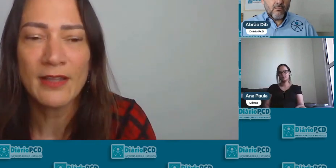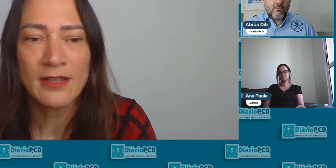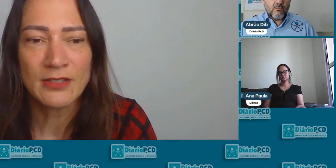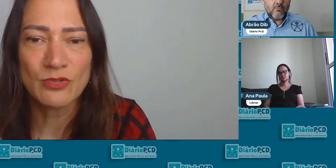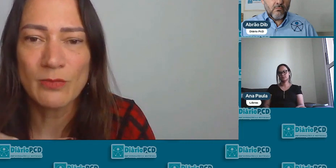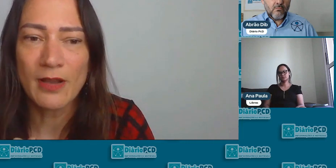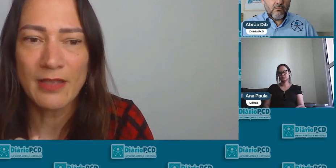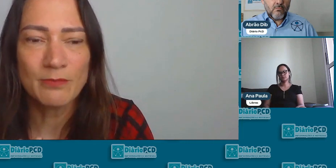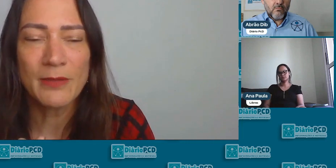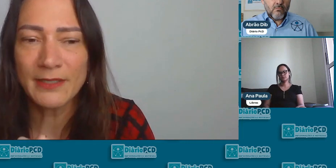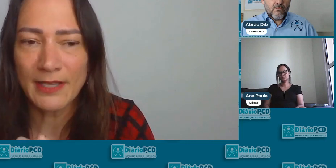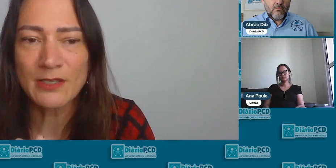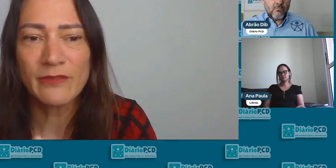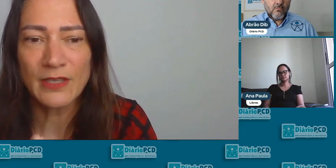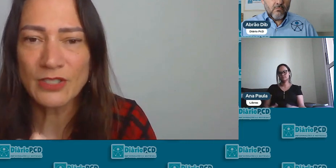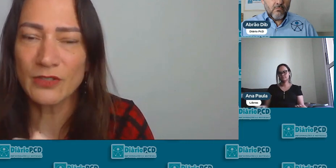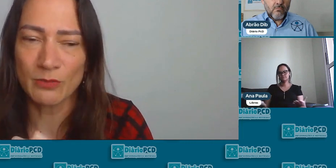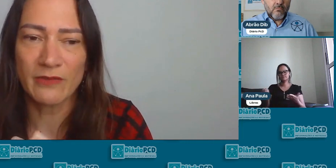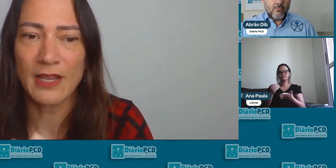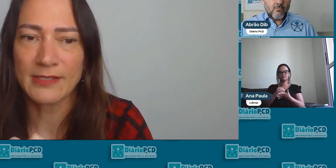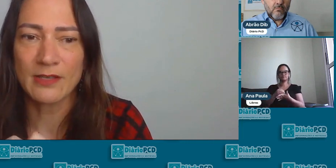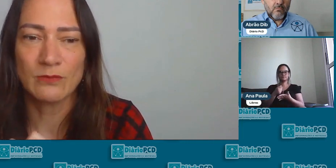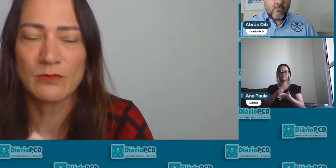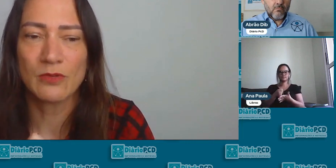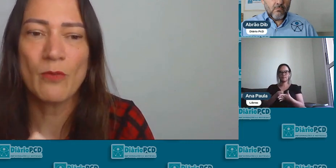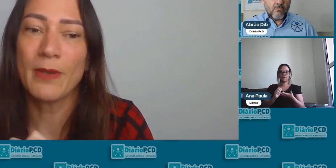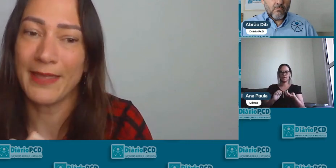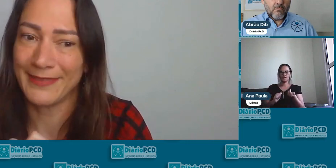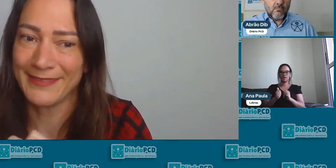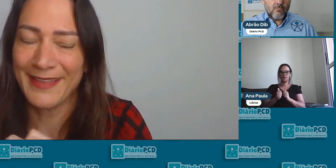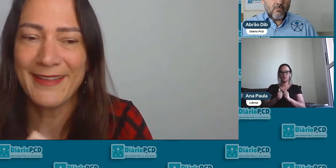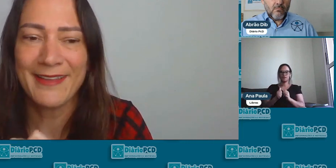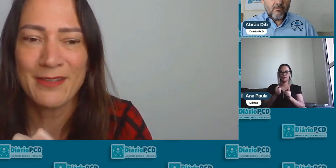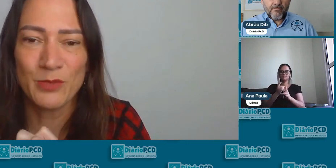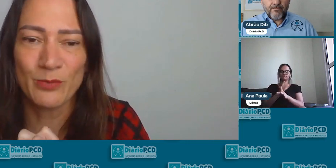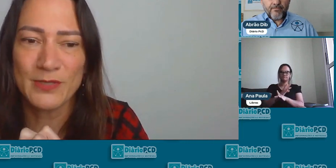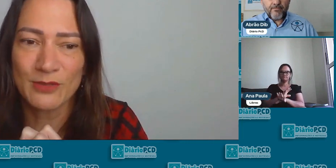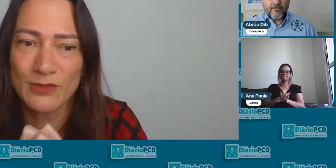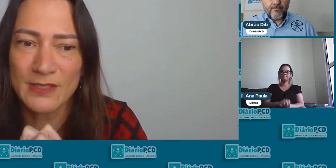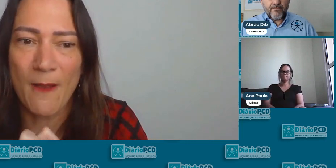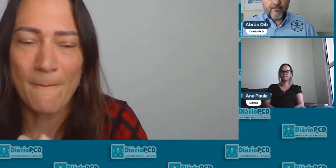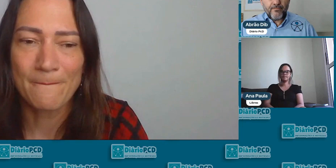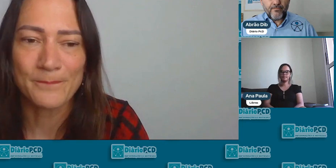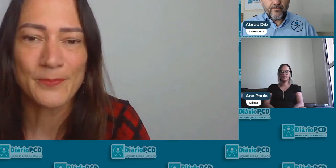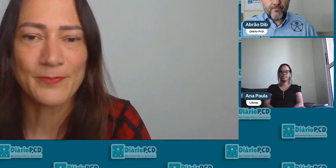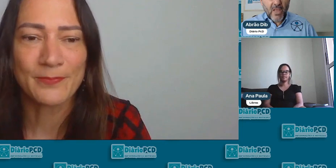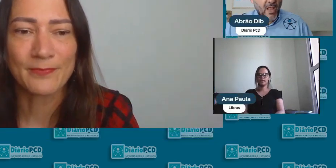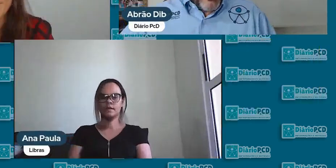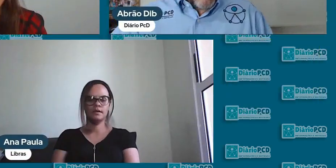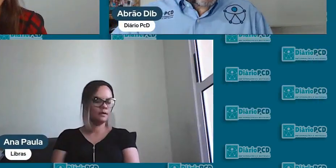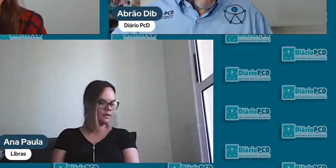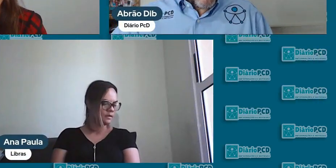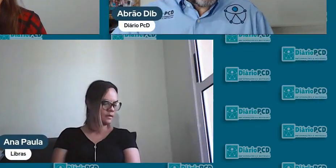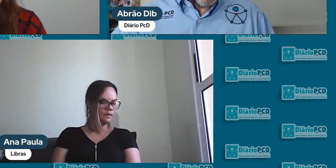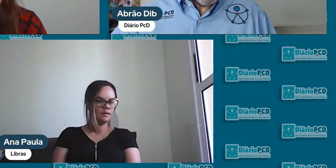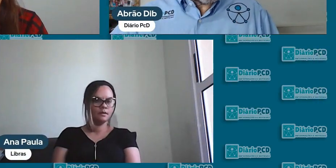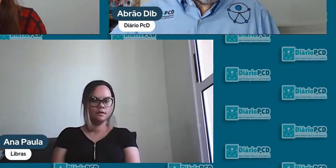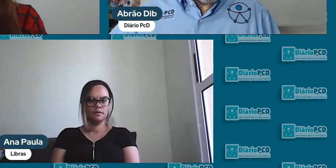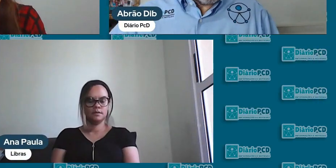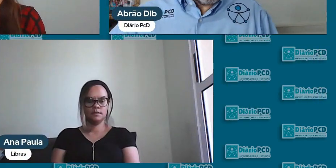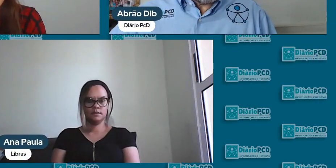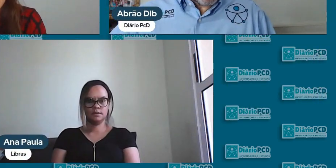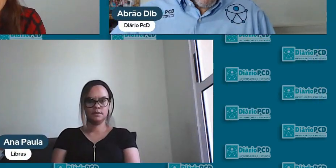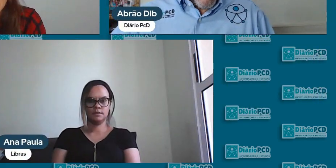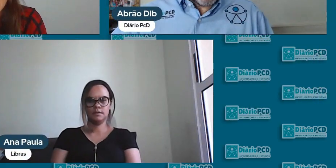falta de uma implementação efetiva de uma avaliação completa, né, biopsicossocial. A senhora me